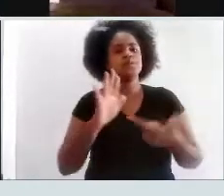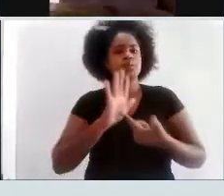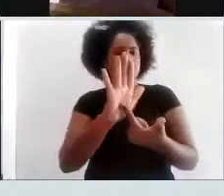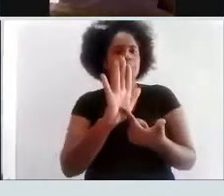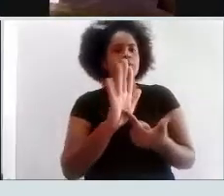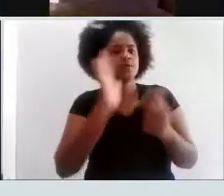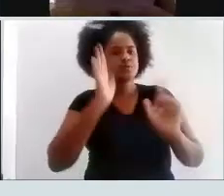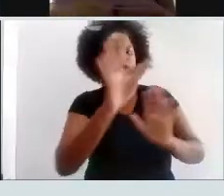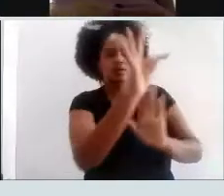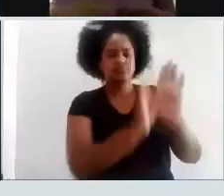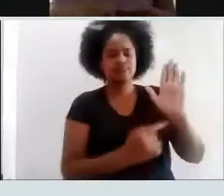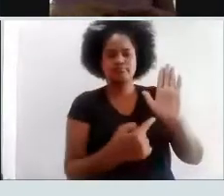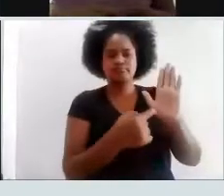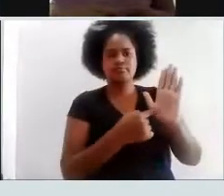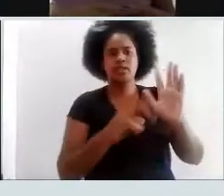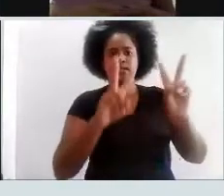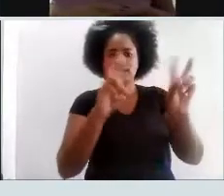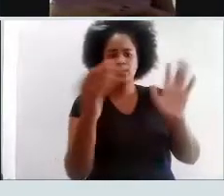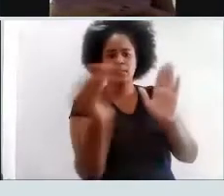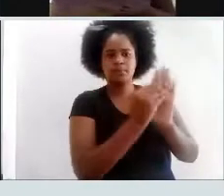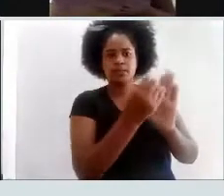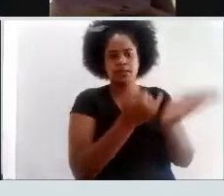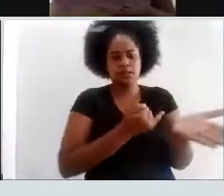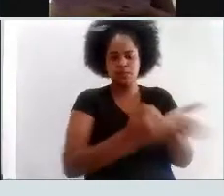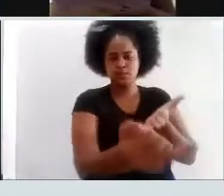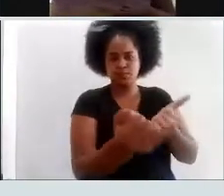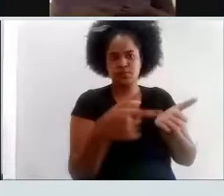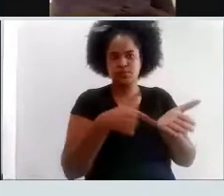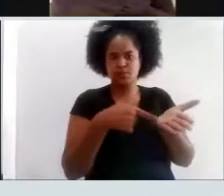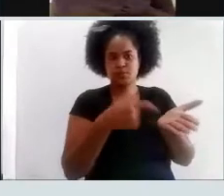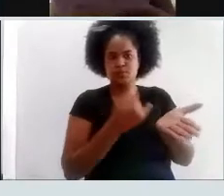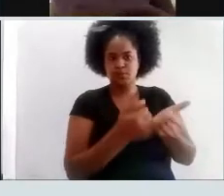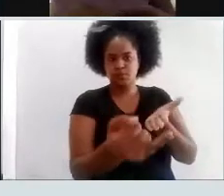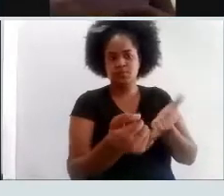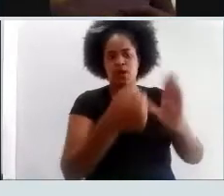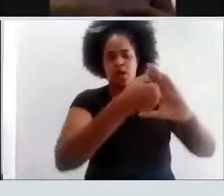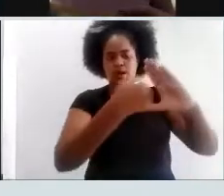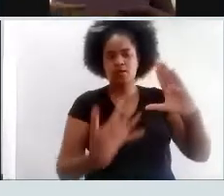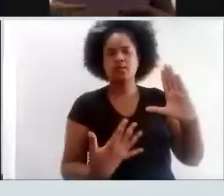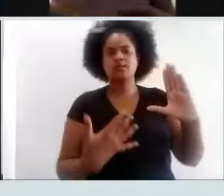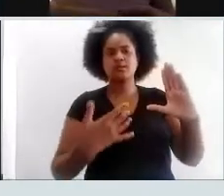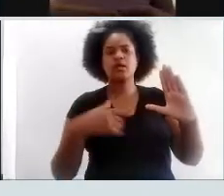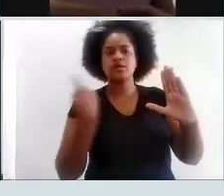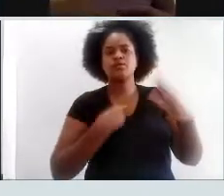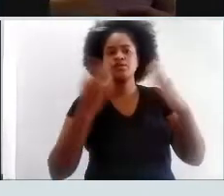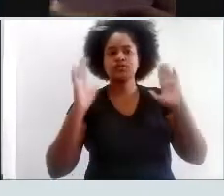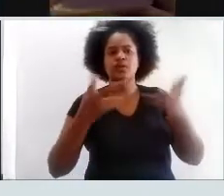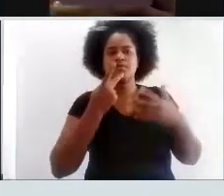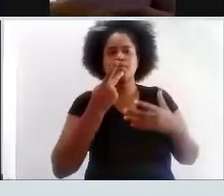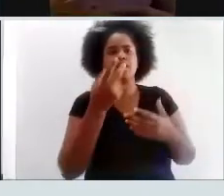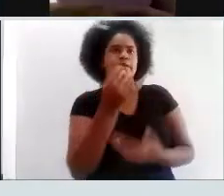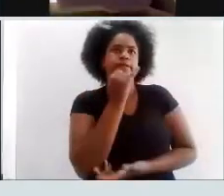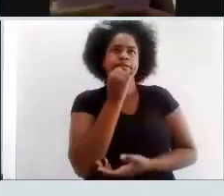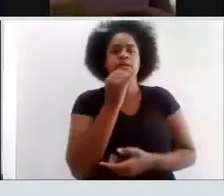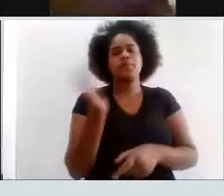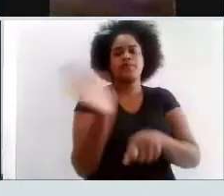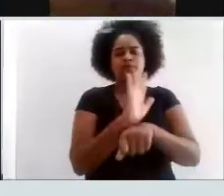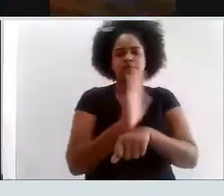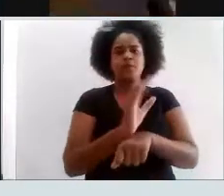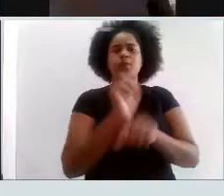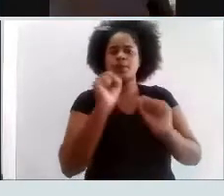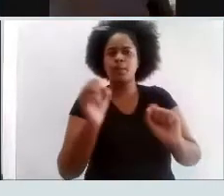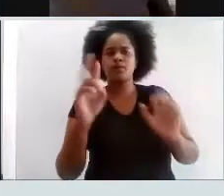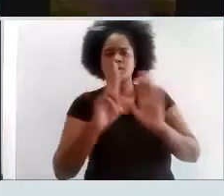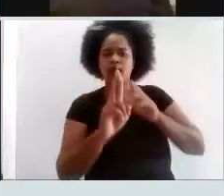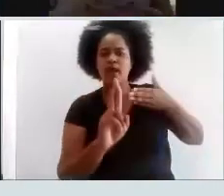o tema, e aí também nessa parte que a gente entra com aquelas características muito comuns, né, de a gente colocar um filme, alguma série, alguma música, para